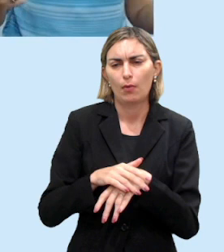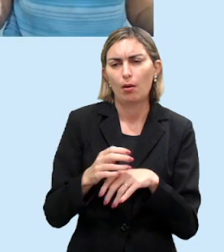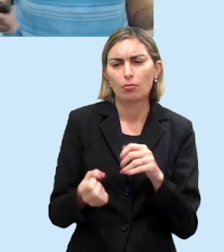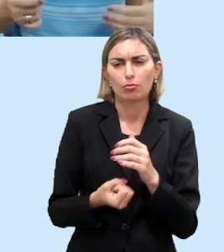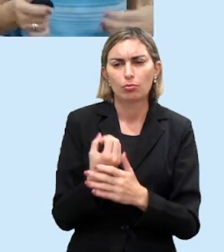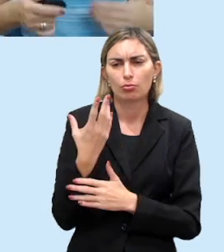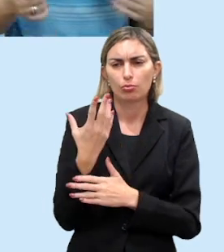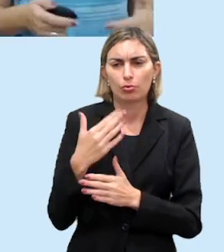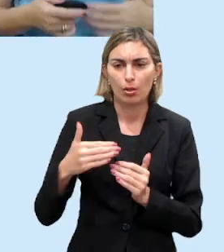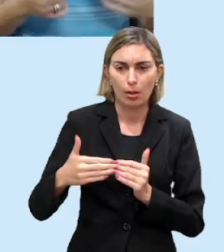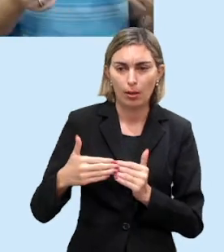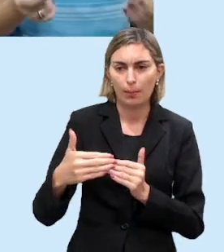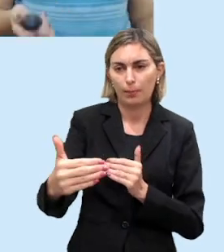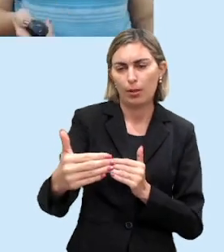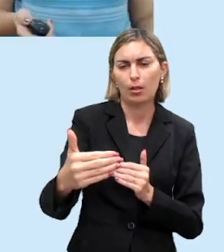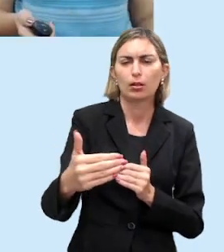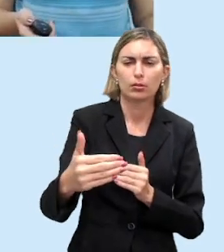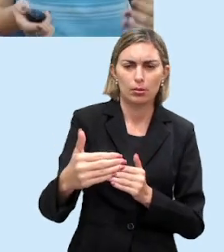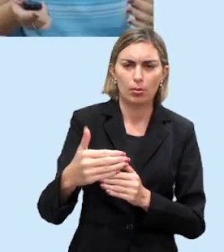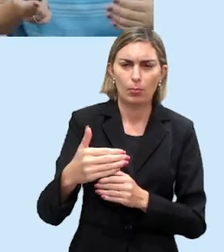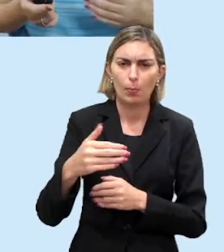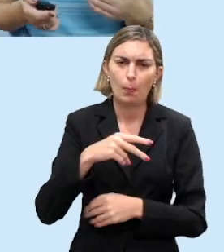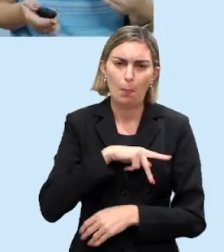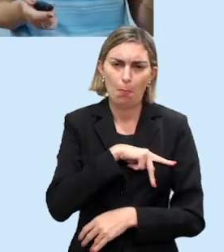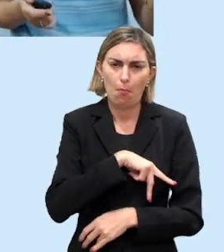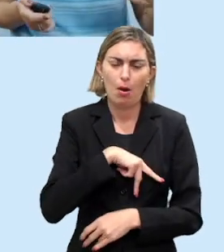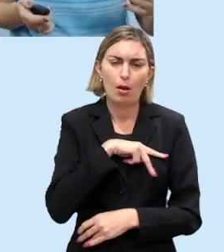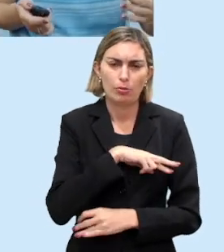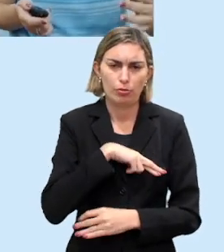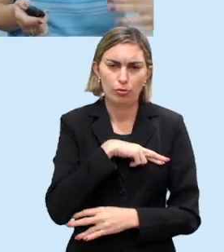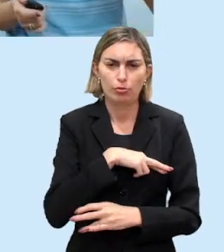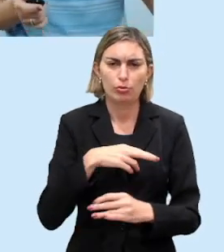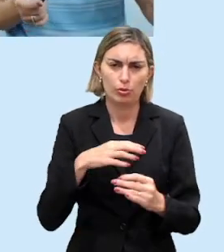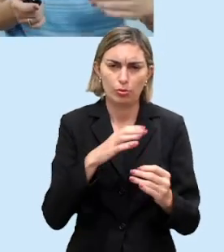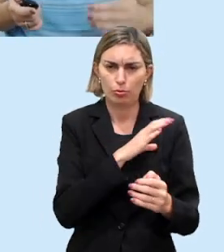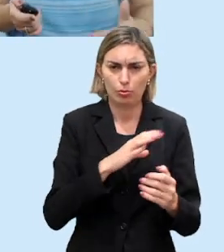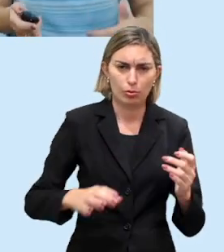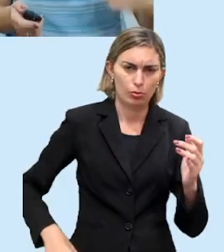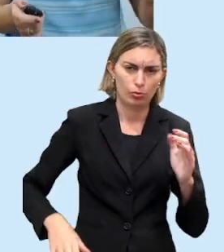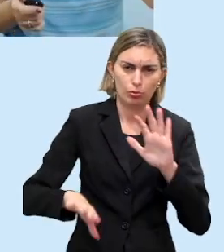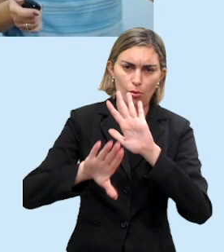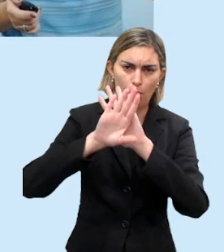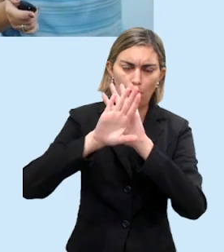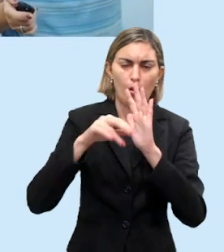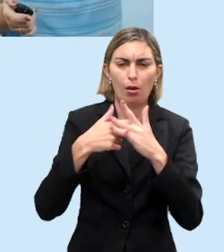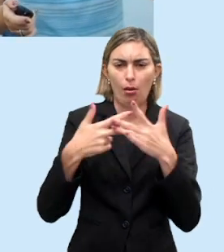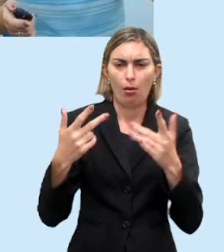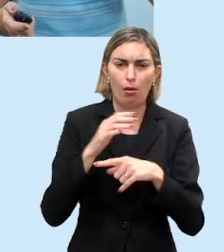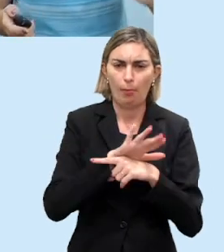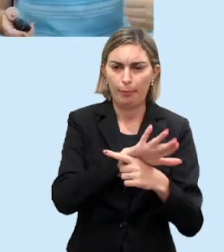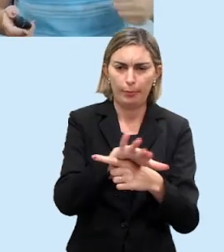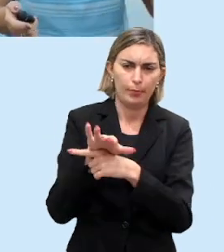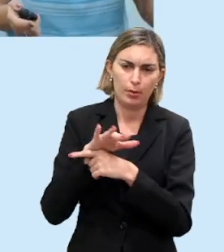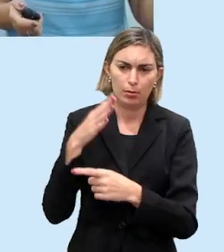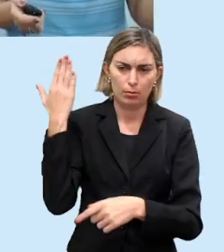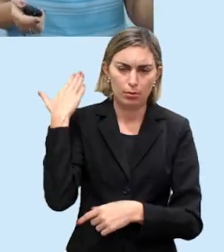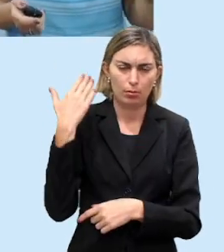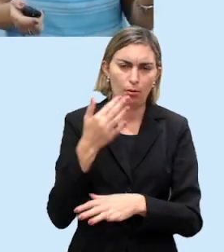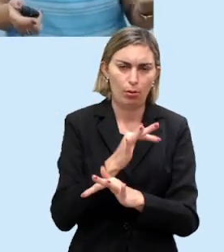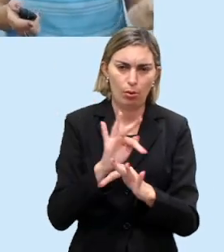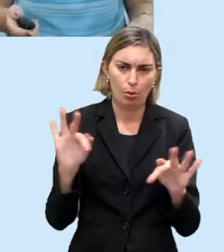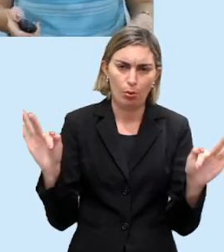a partir da paixão de Cristo, e ela vem representar toda a questão, não é, da dor,